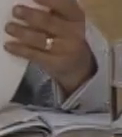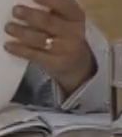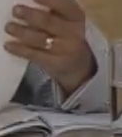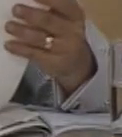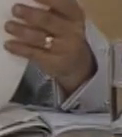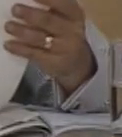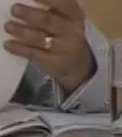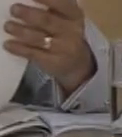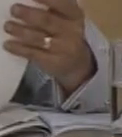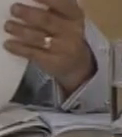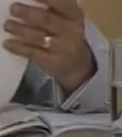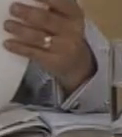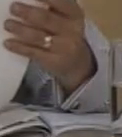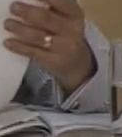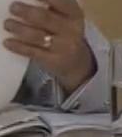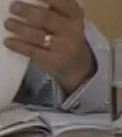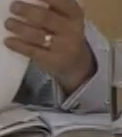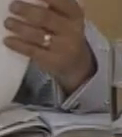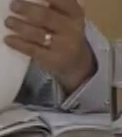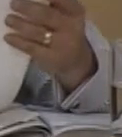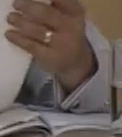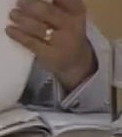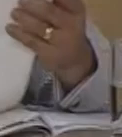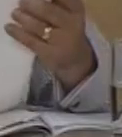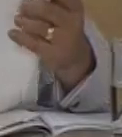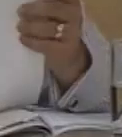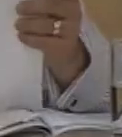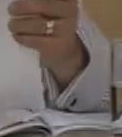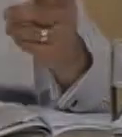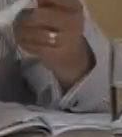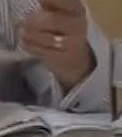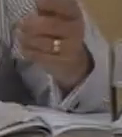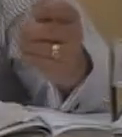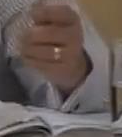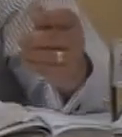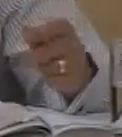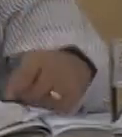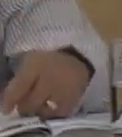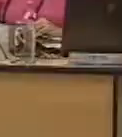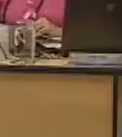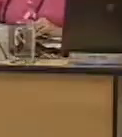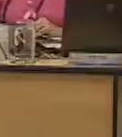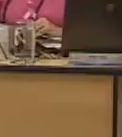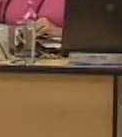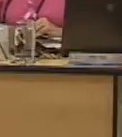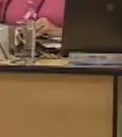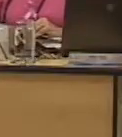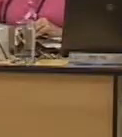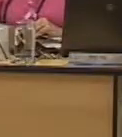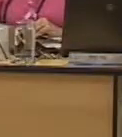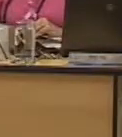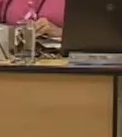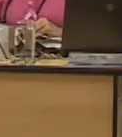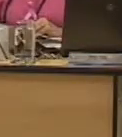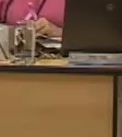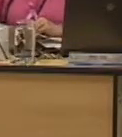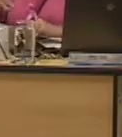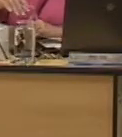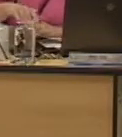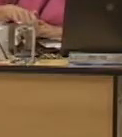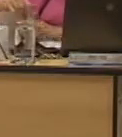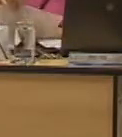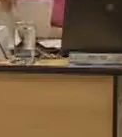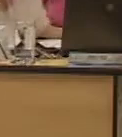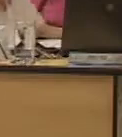também Dr. Raul, Milton Santos, Sidney Pascotto e Wilson Cerqueira. Requerimento de urgência especial não cabe de